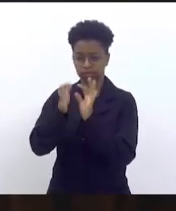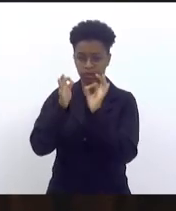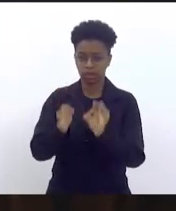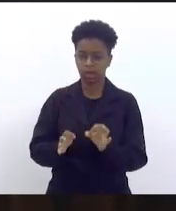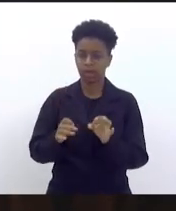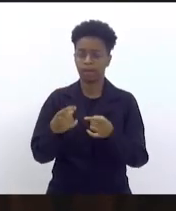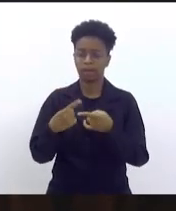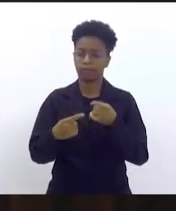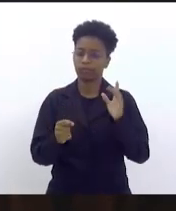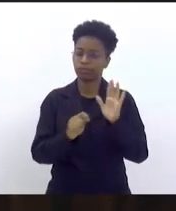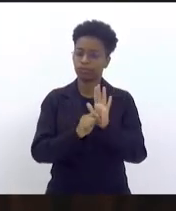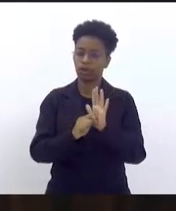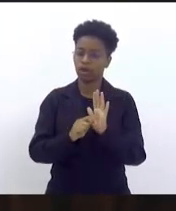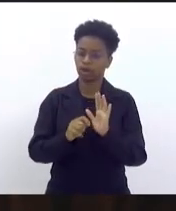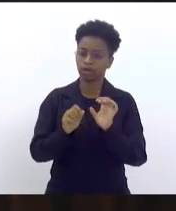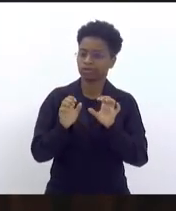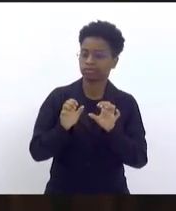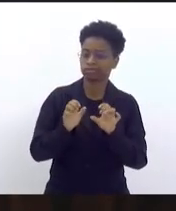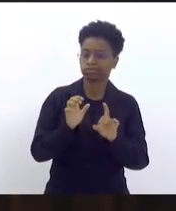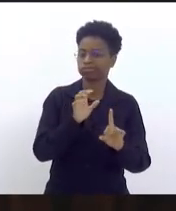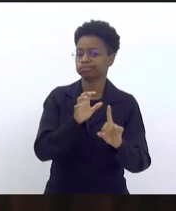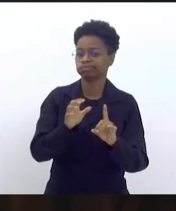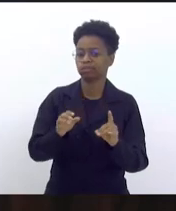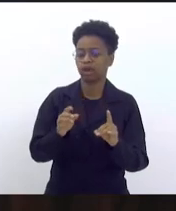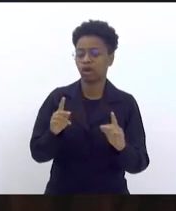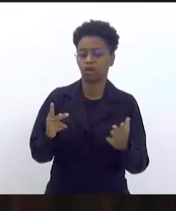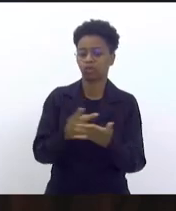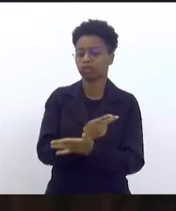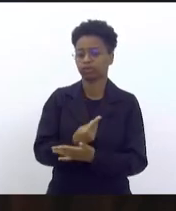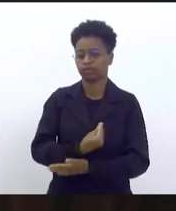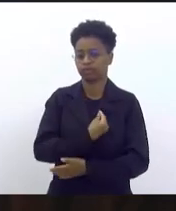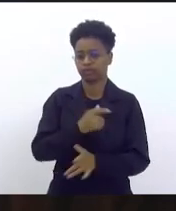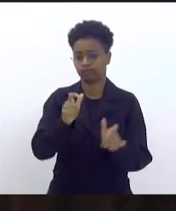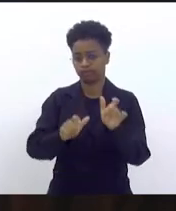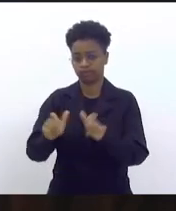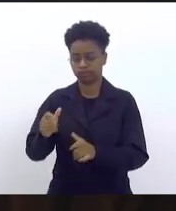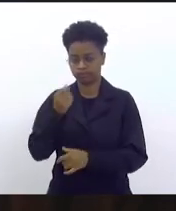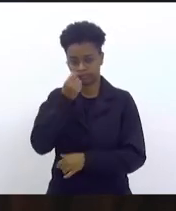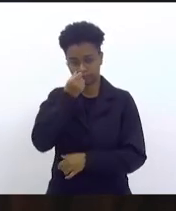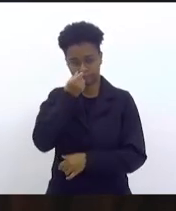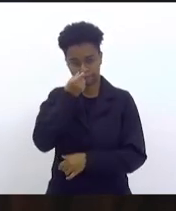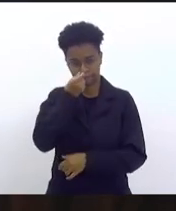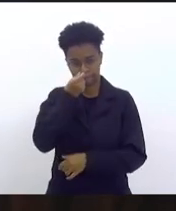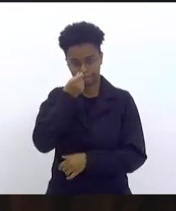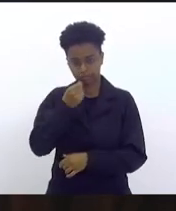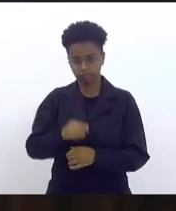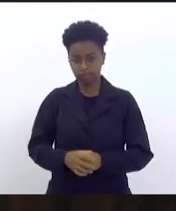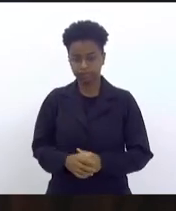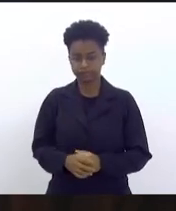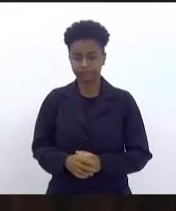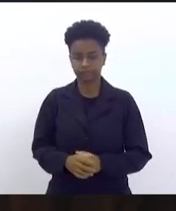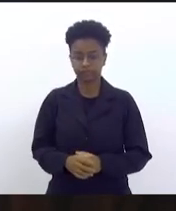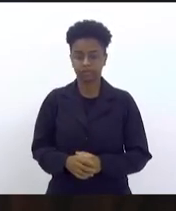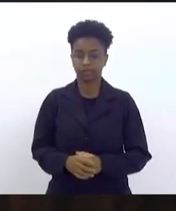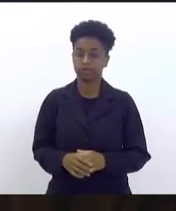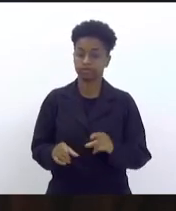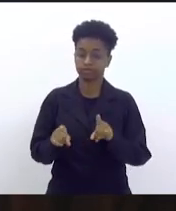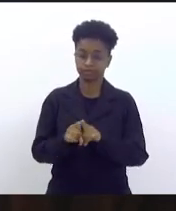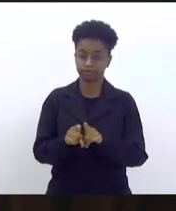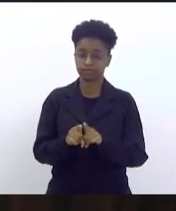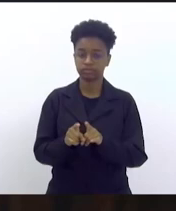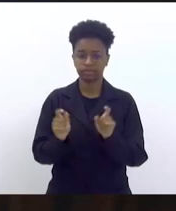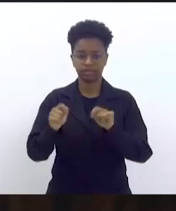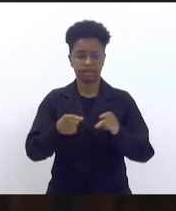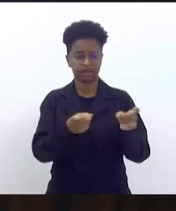que essa droga vem fazendo na vida do ser humano devido a versatilidade como que pode ser